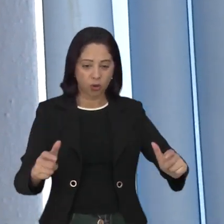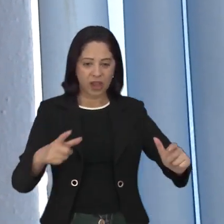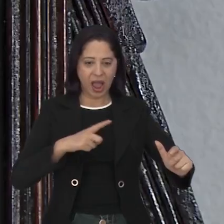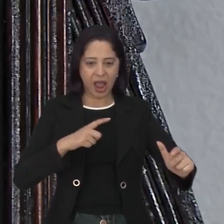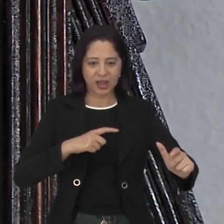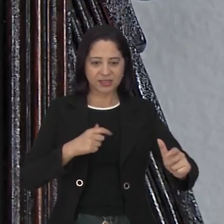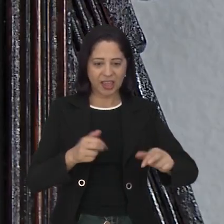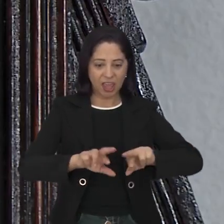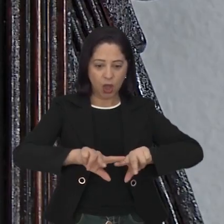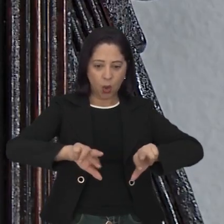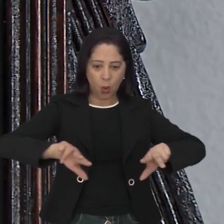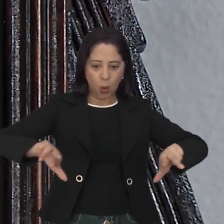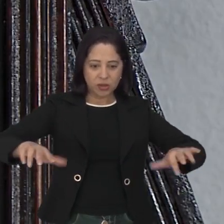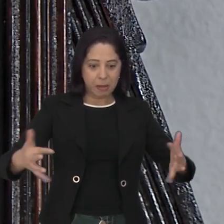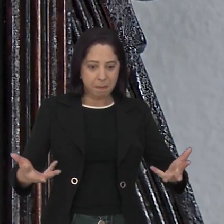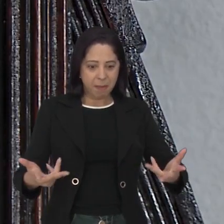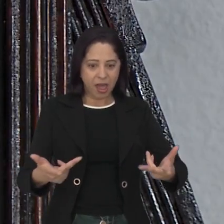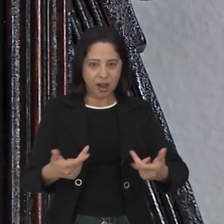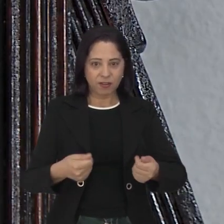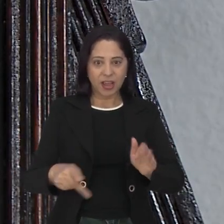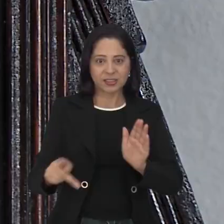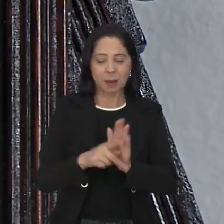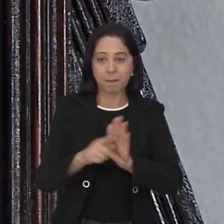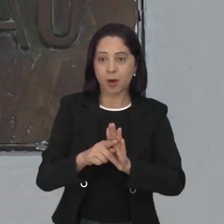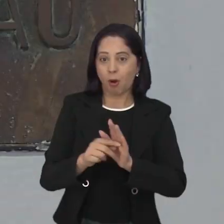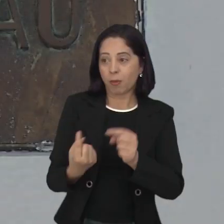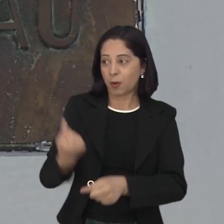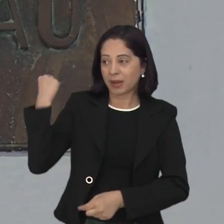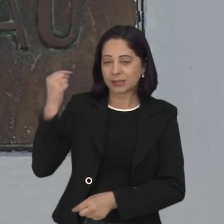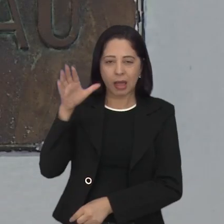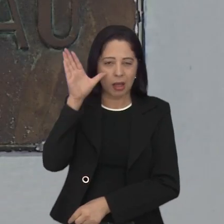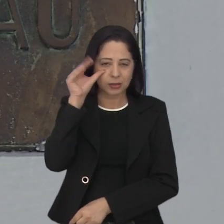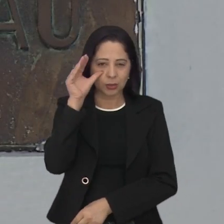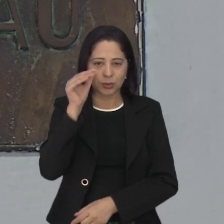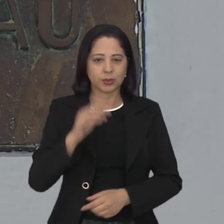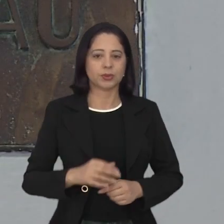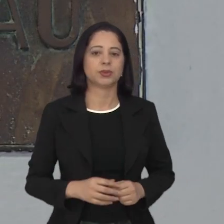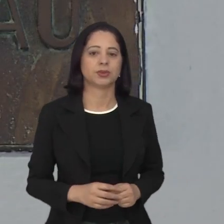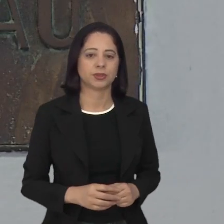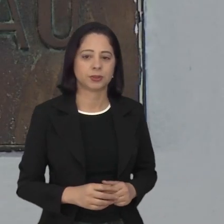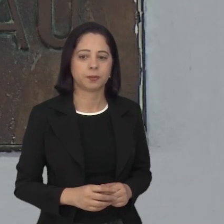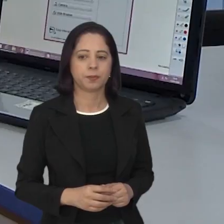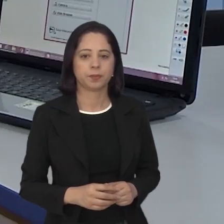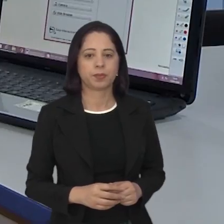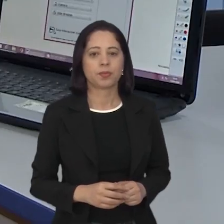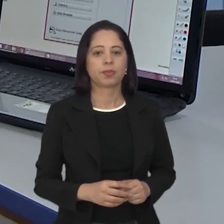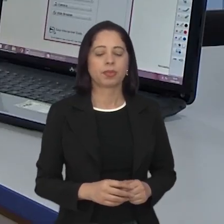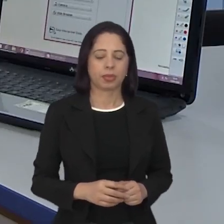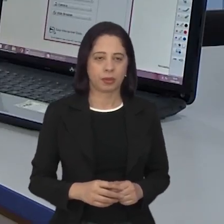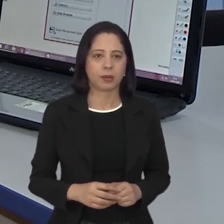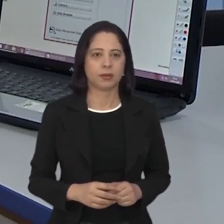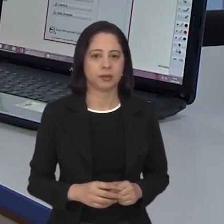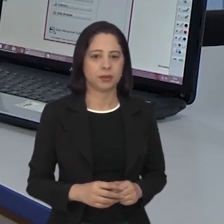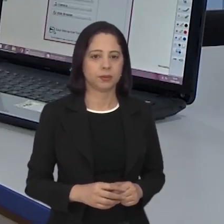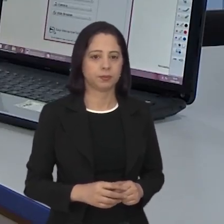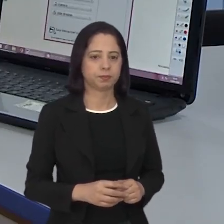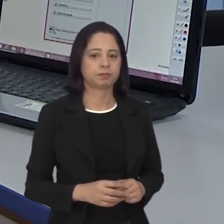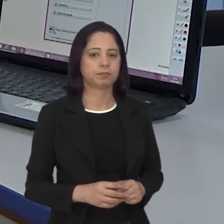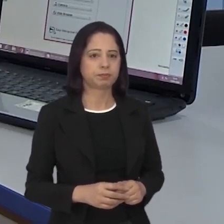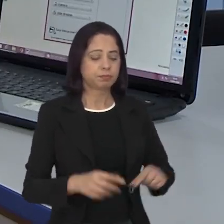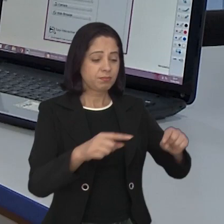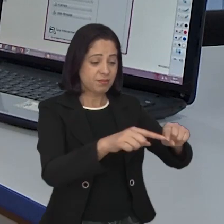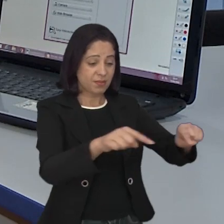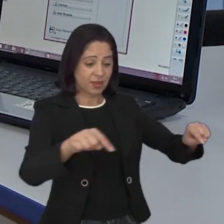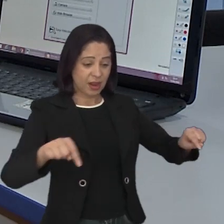por aqui que o lugar está recheado de riquezas históricas recheado também de curiosidades ao vir para cá ela foi um terreno